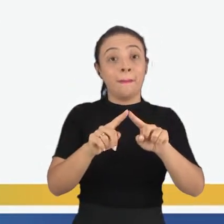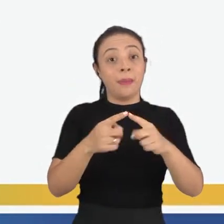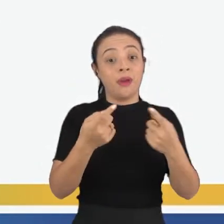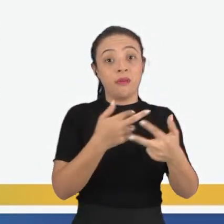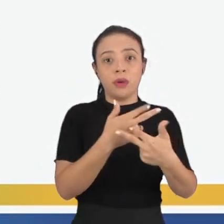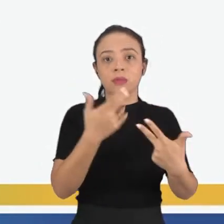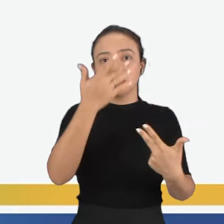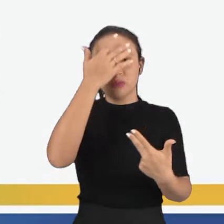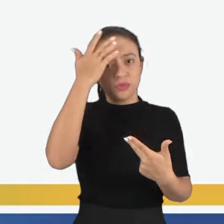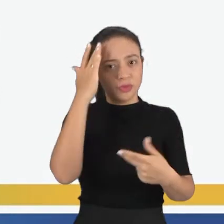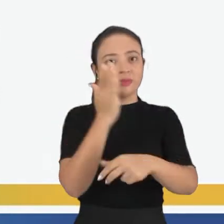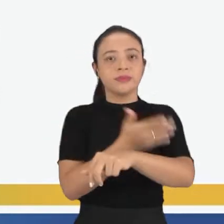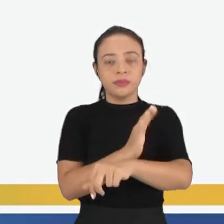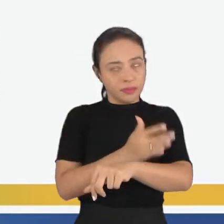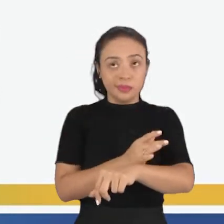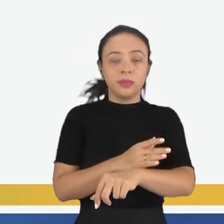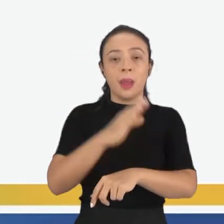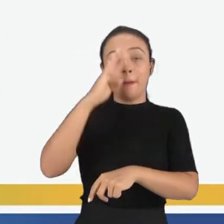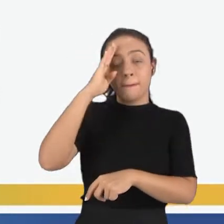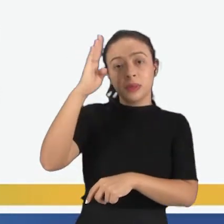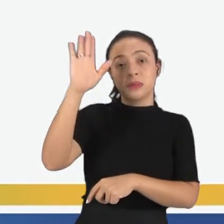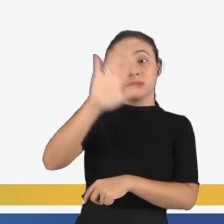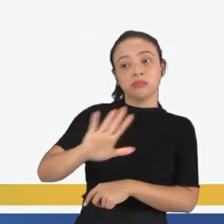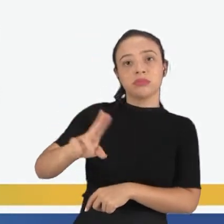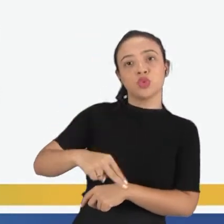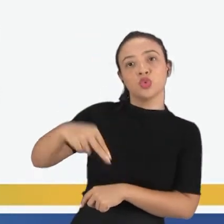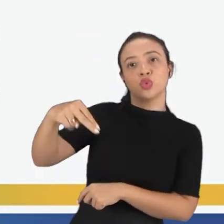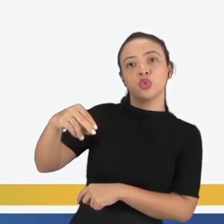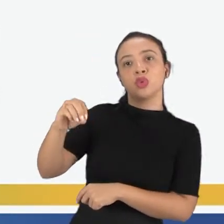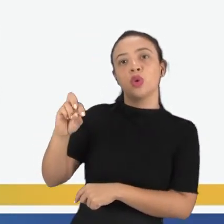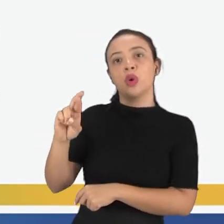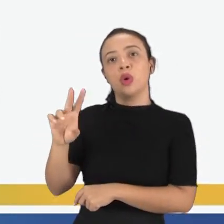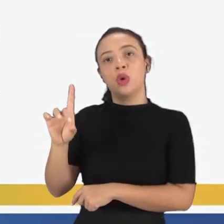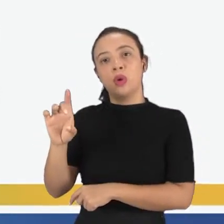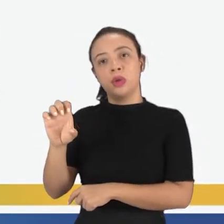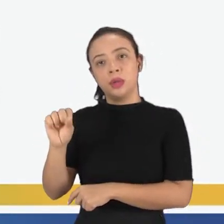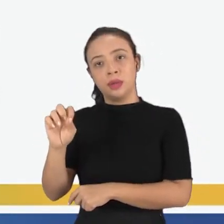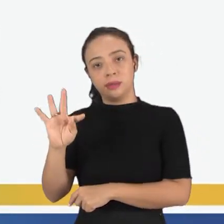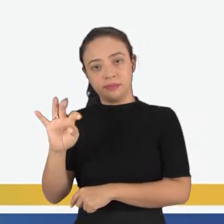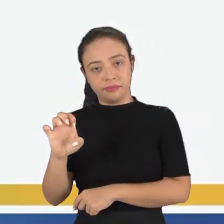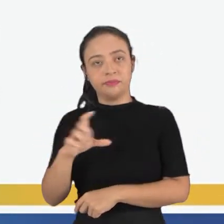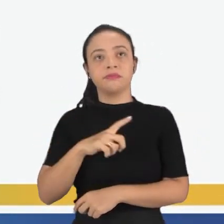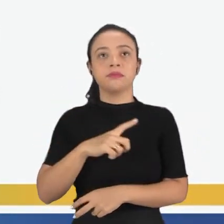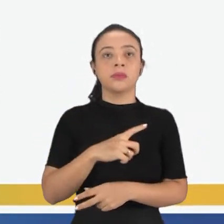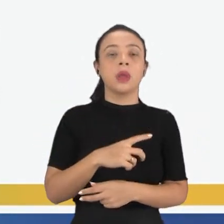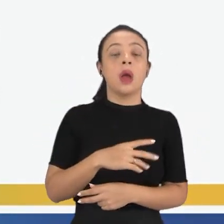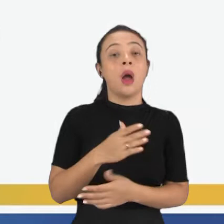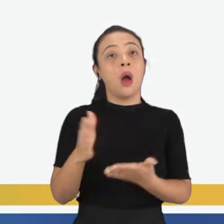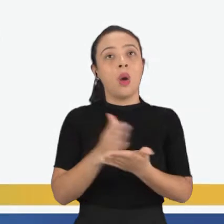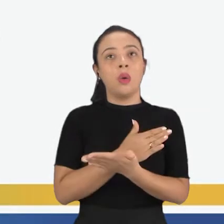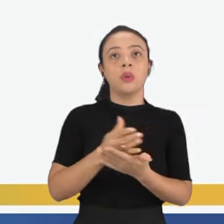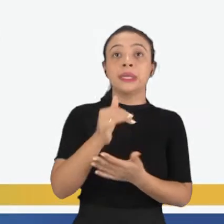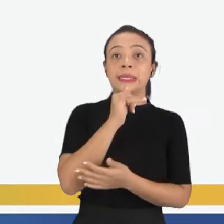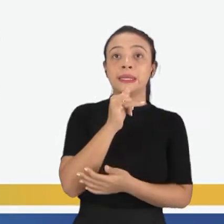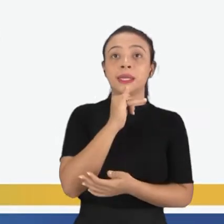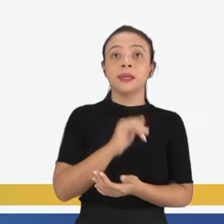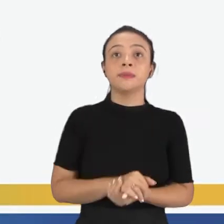muitos, principalmente nas etnias do Nordeste brasileiro. E eu tenho alguns nomes de algumas etnias,